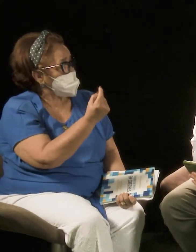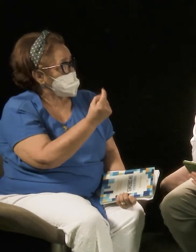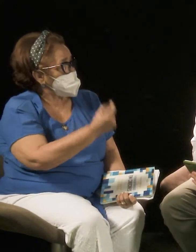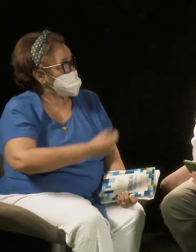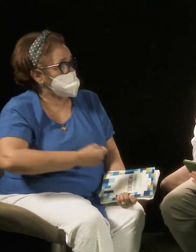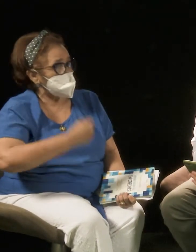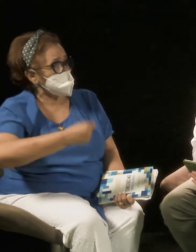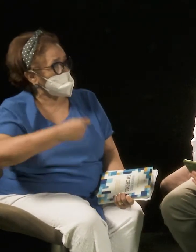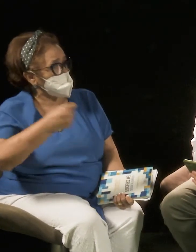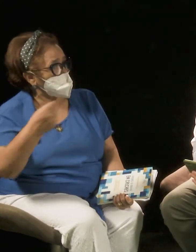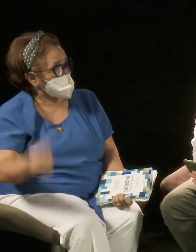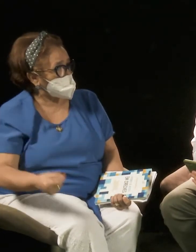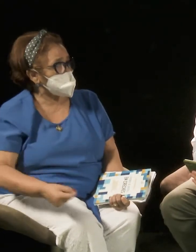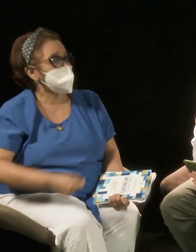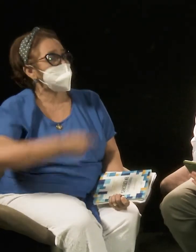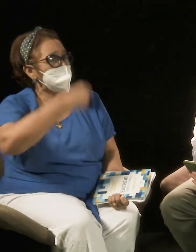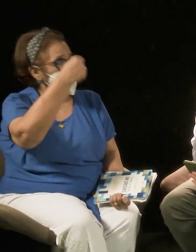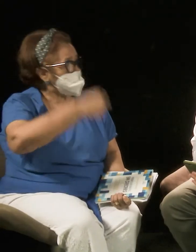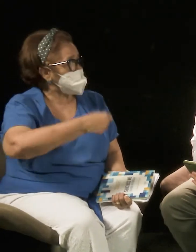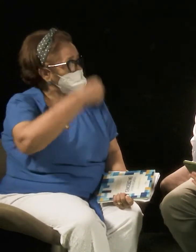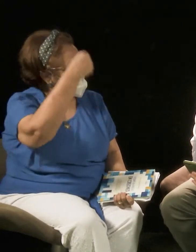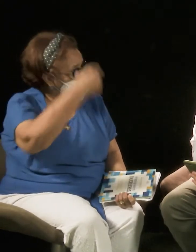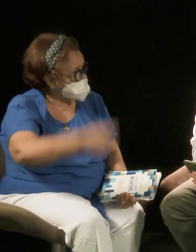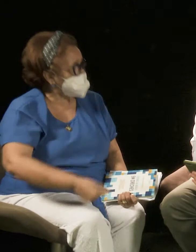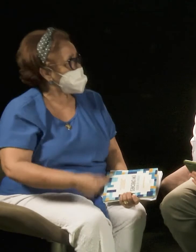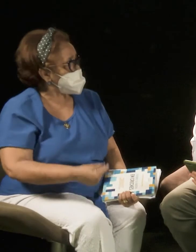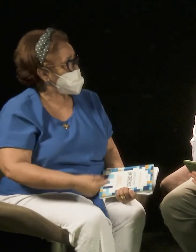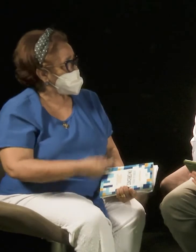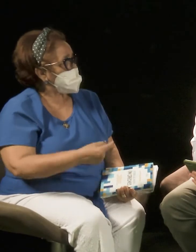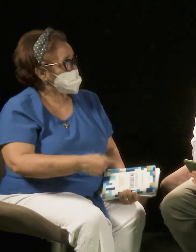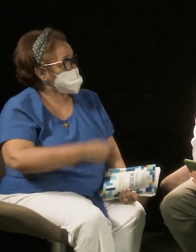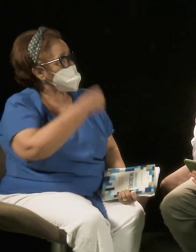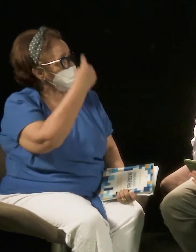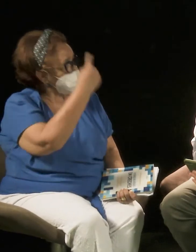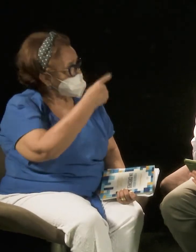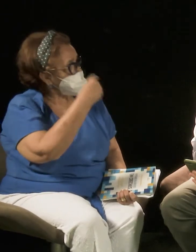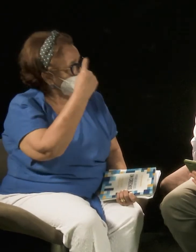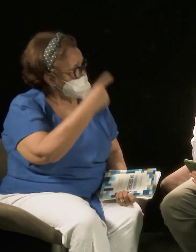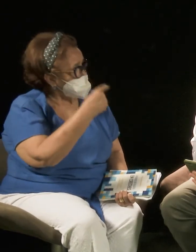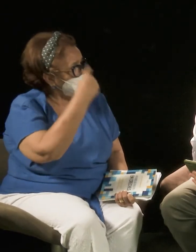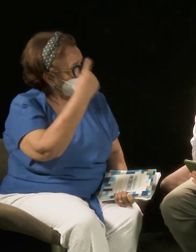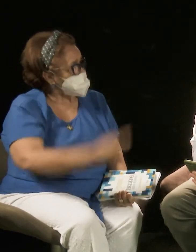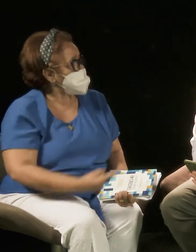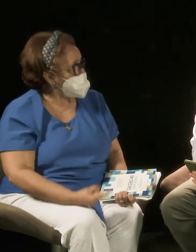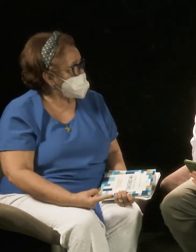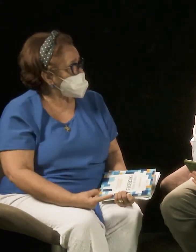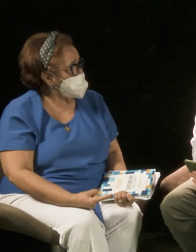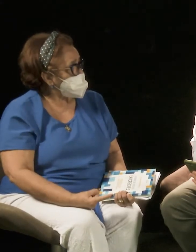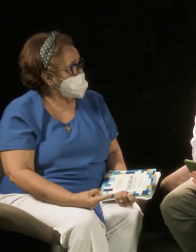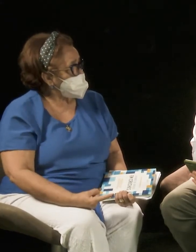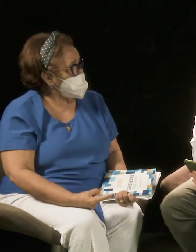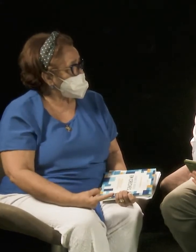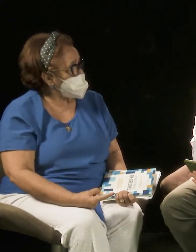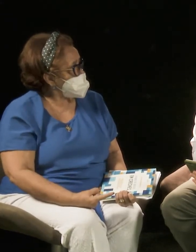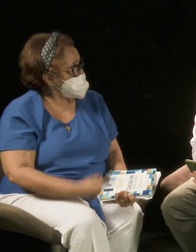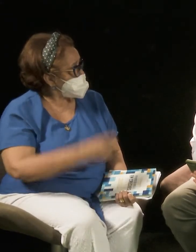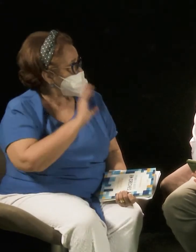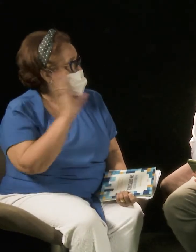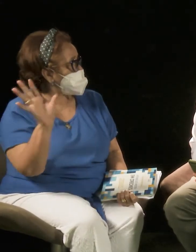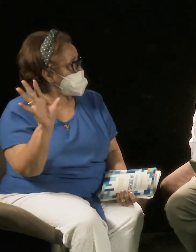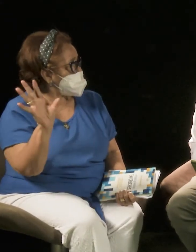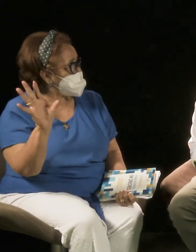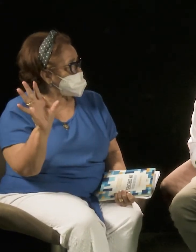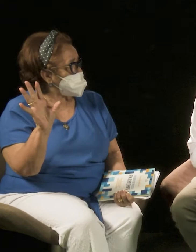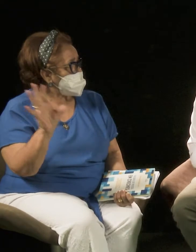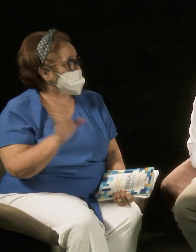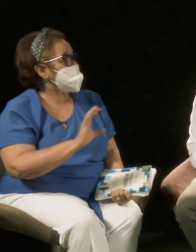creche. Nós tivemos casos na creche que a criança ficou na sexta-feira, só conseguiram o contato na segunda com a mãe, porque ela